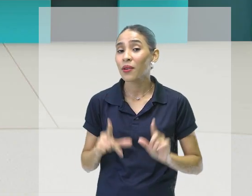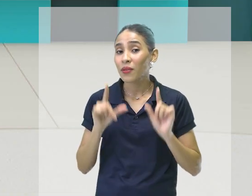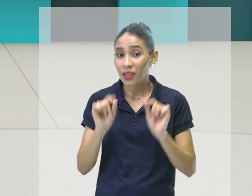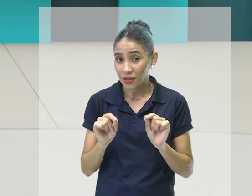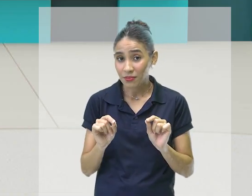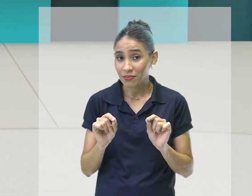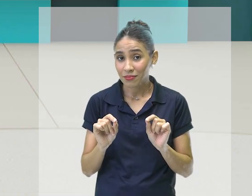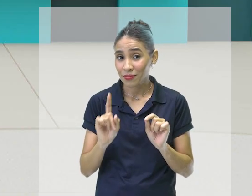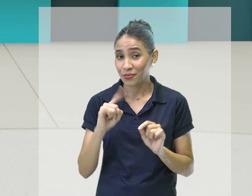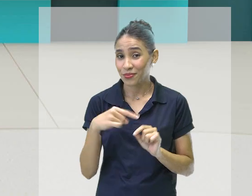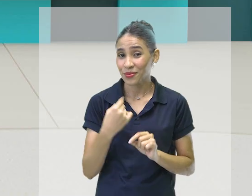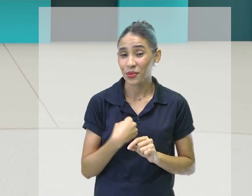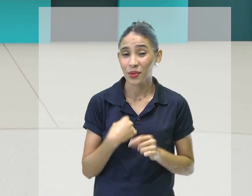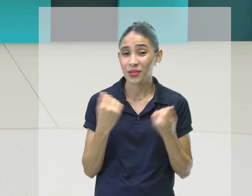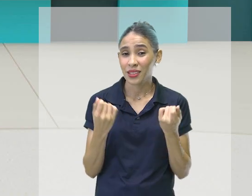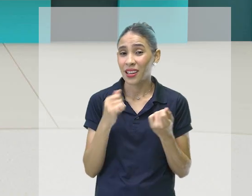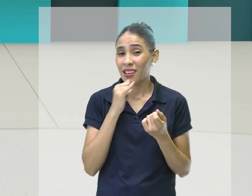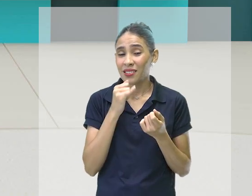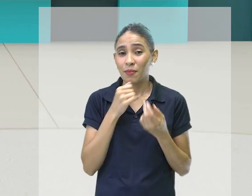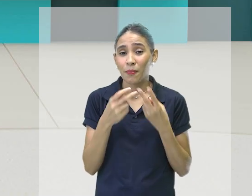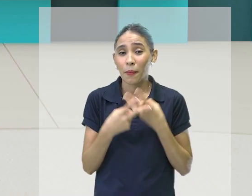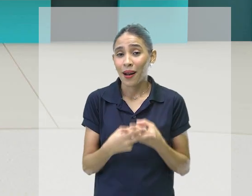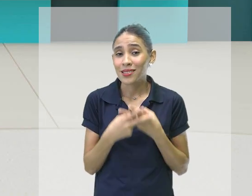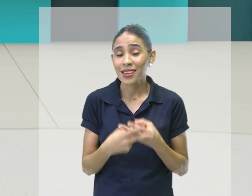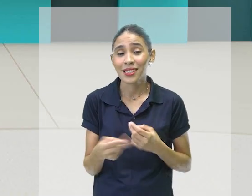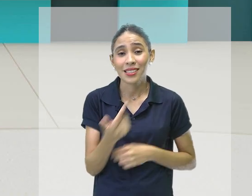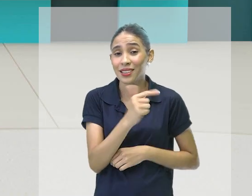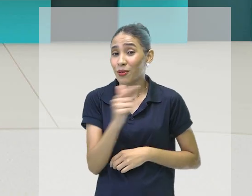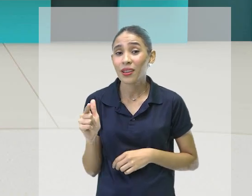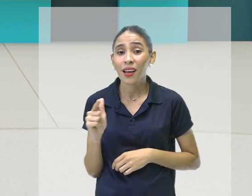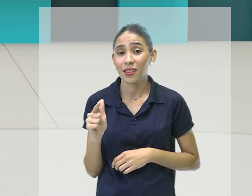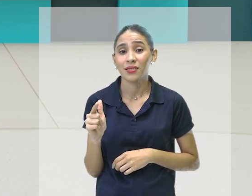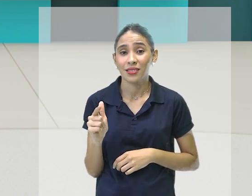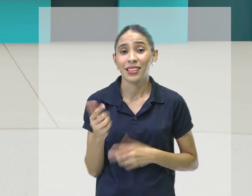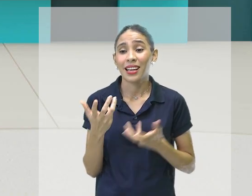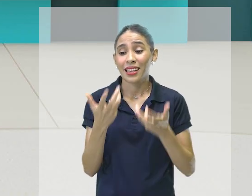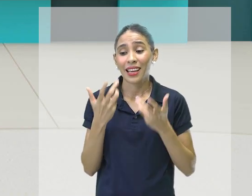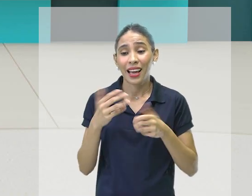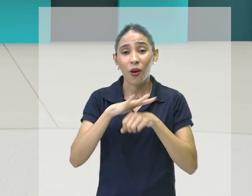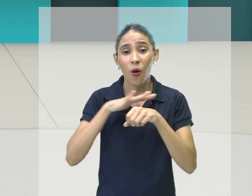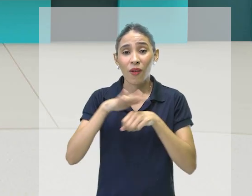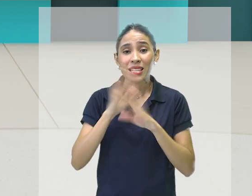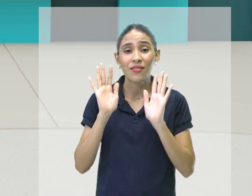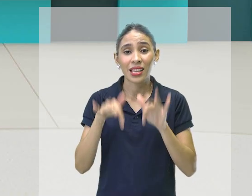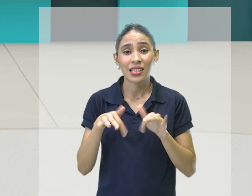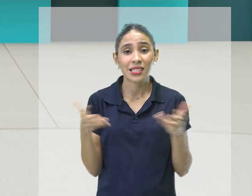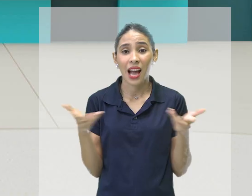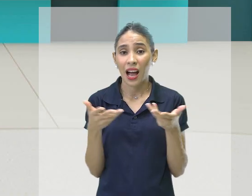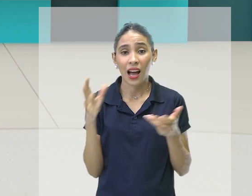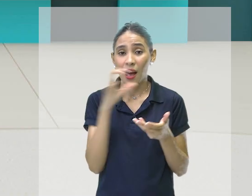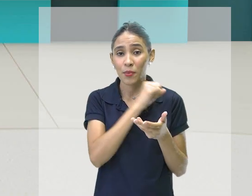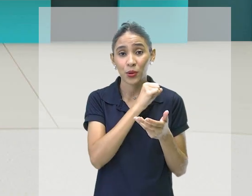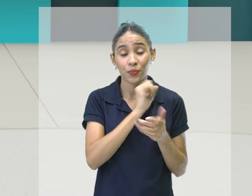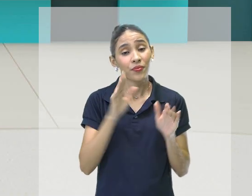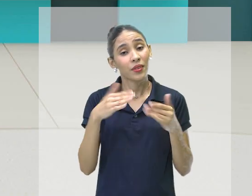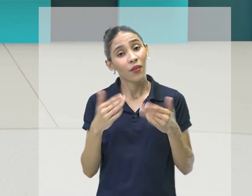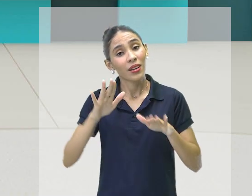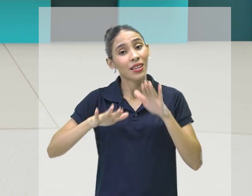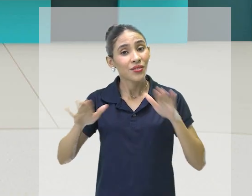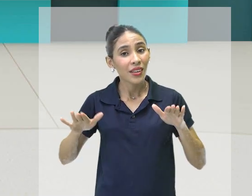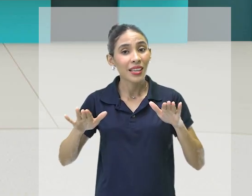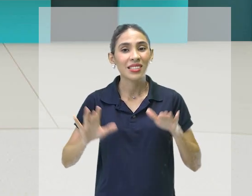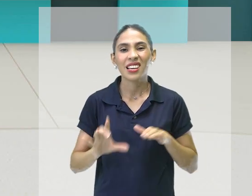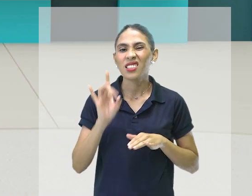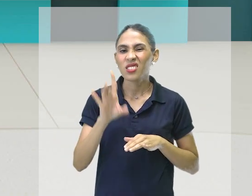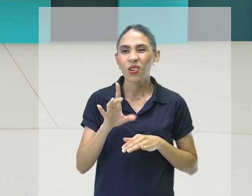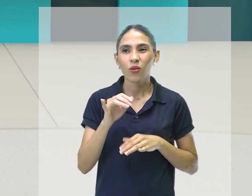quer dizer para vocês? Que a gente está um pouco impaciente ou está agoniado, quer que aquela conversa acabe logo, né? E